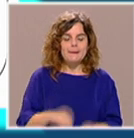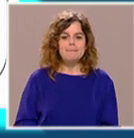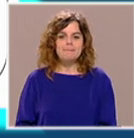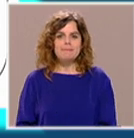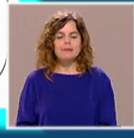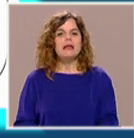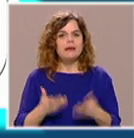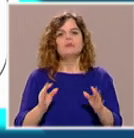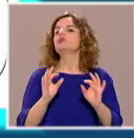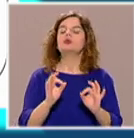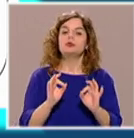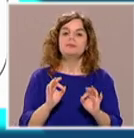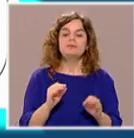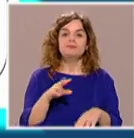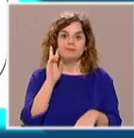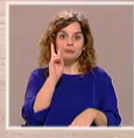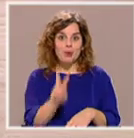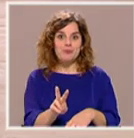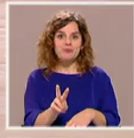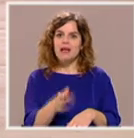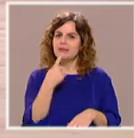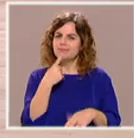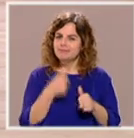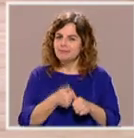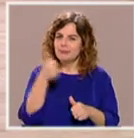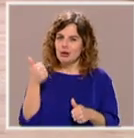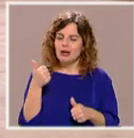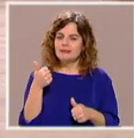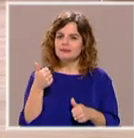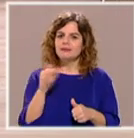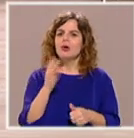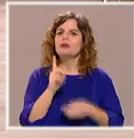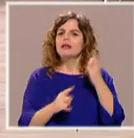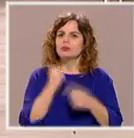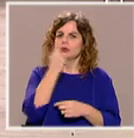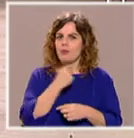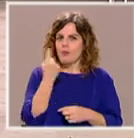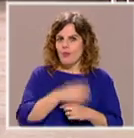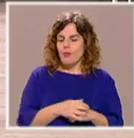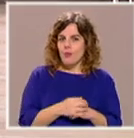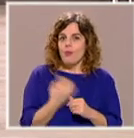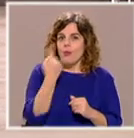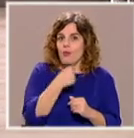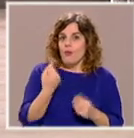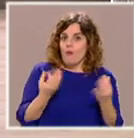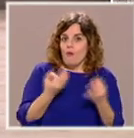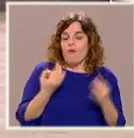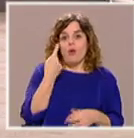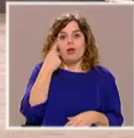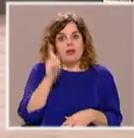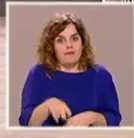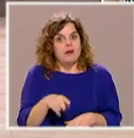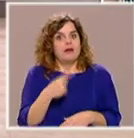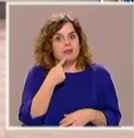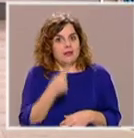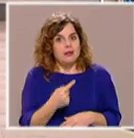Então, após termos visto este vídeo, já puderam perceber um pouco mais aquilo que ocorre, aquilo que acontece na boca. É na boca, então, vou outra vez ressalvar que é na boca,